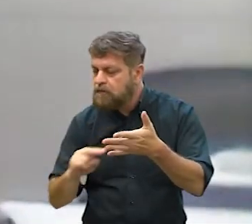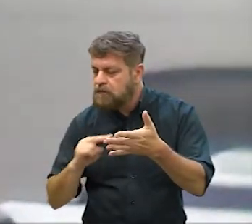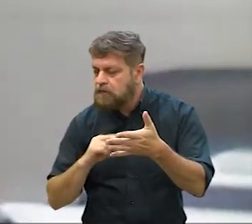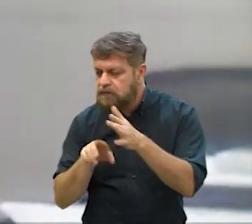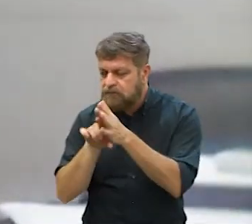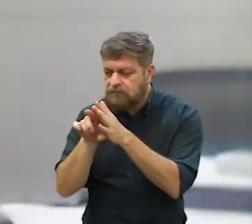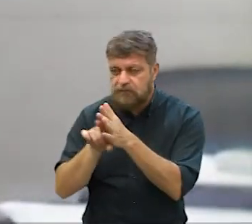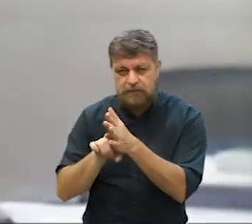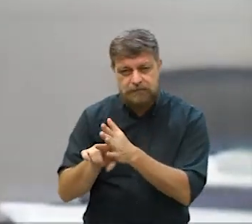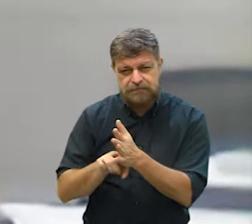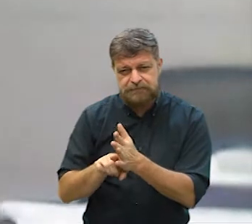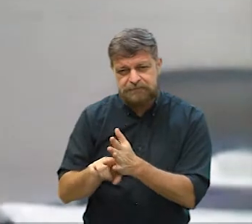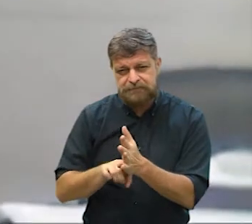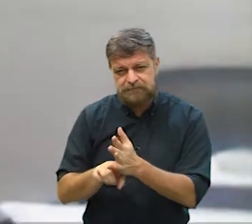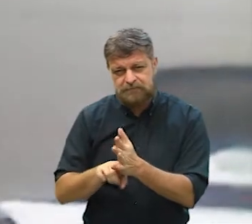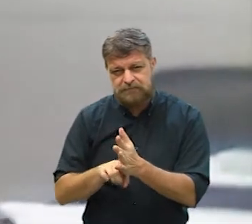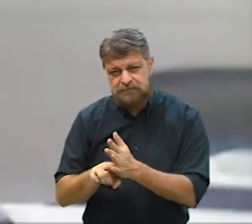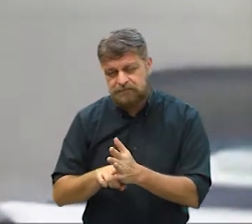a verificação da